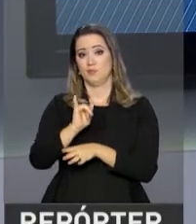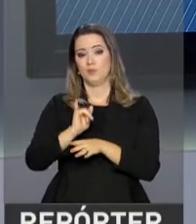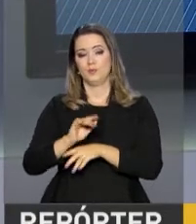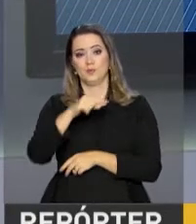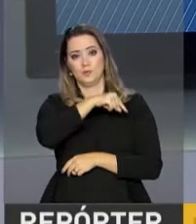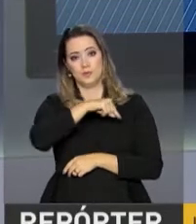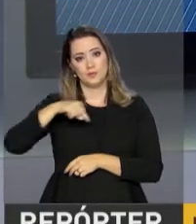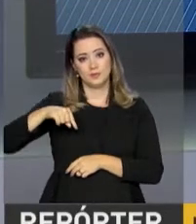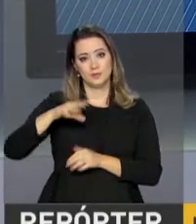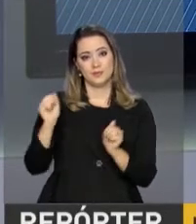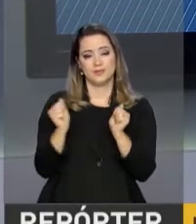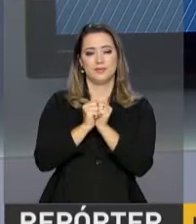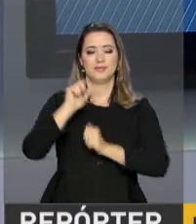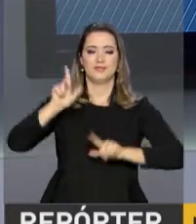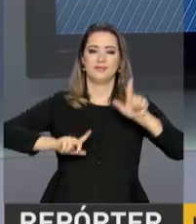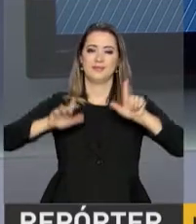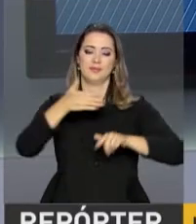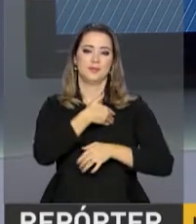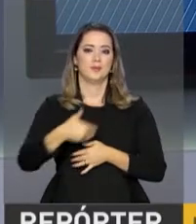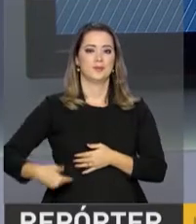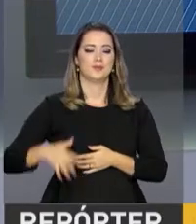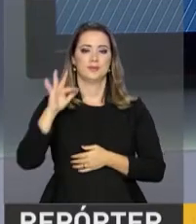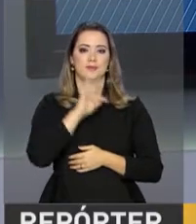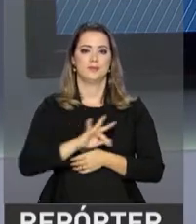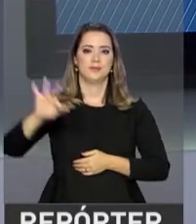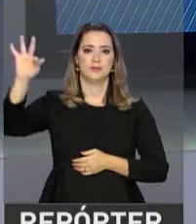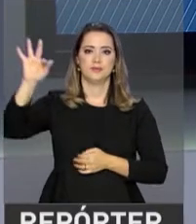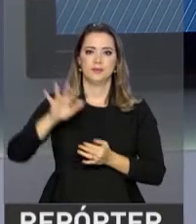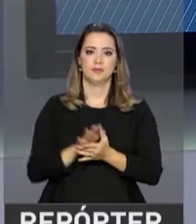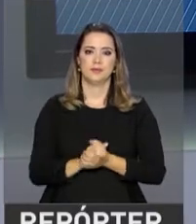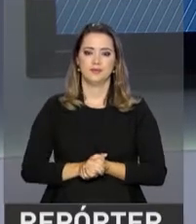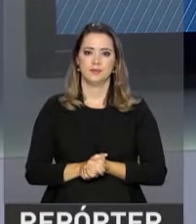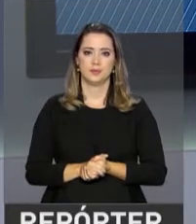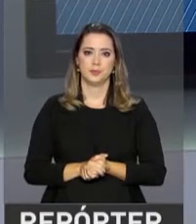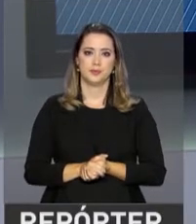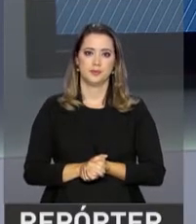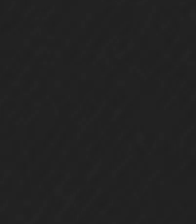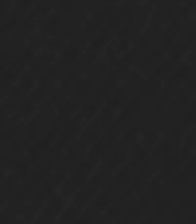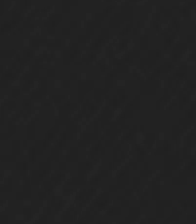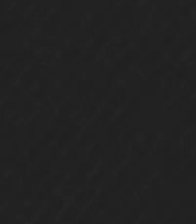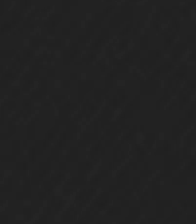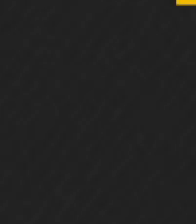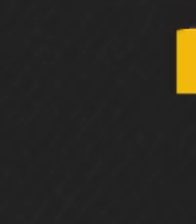reportagens no youtube continue com a gente na nbr a tv do governo federal